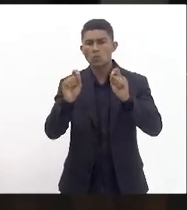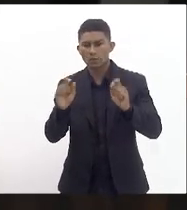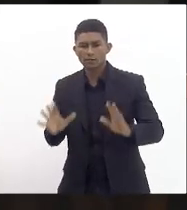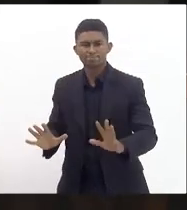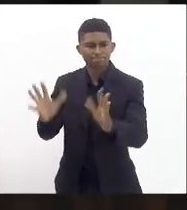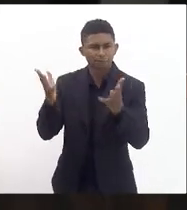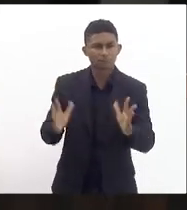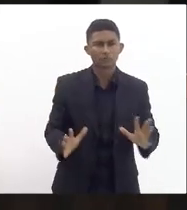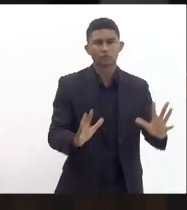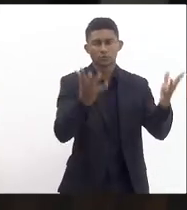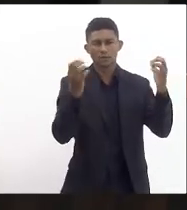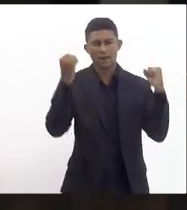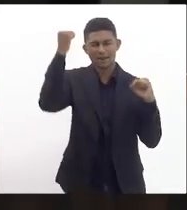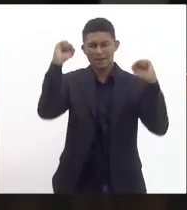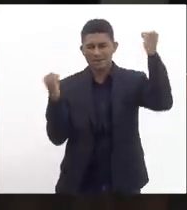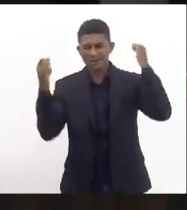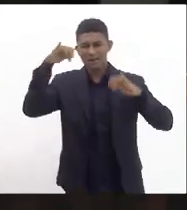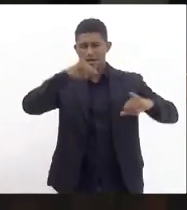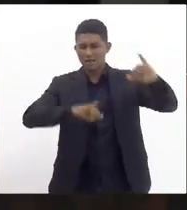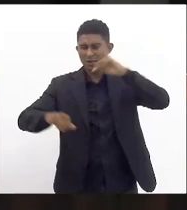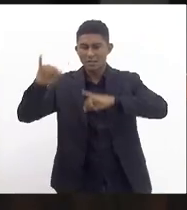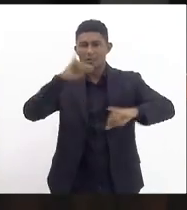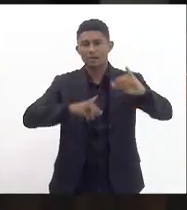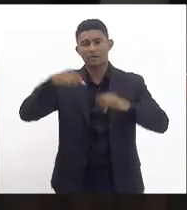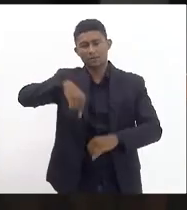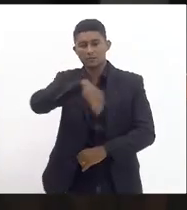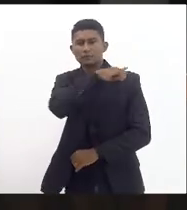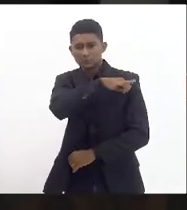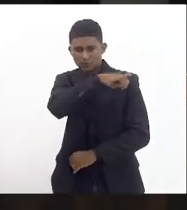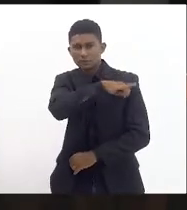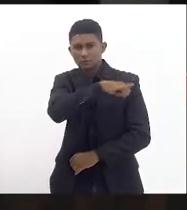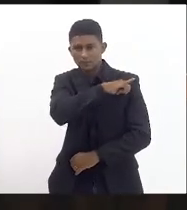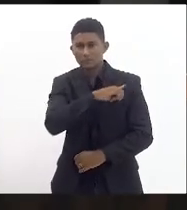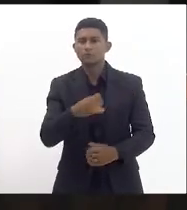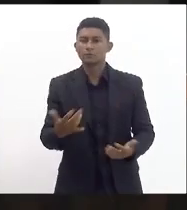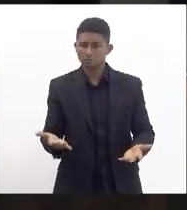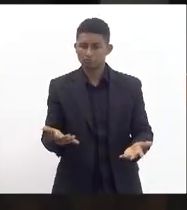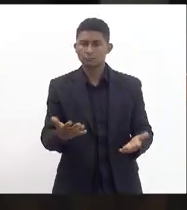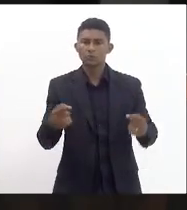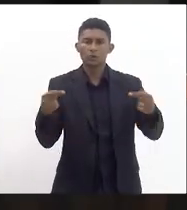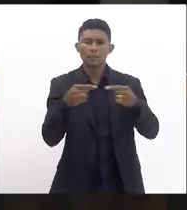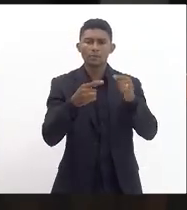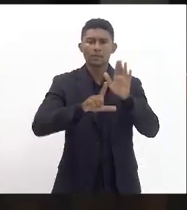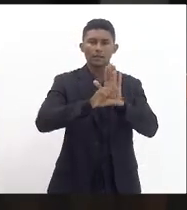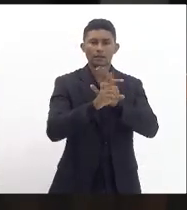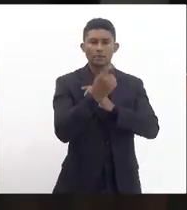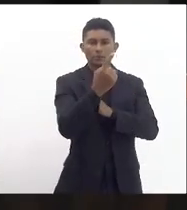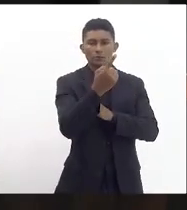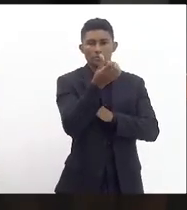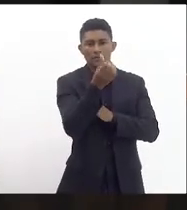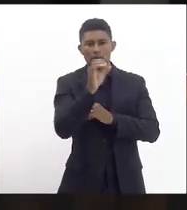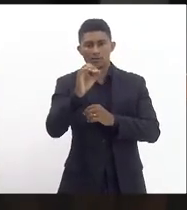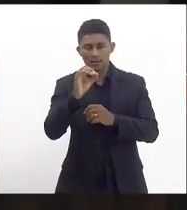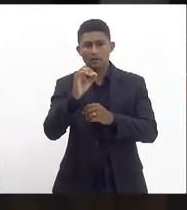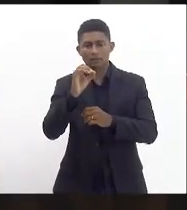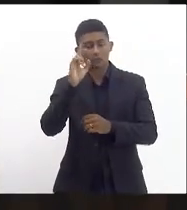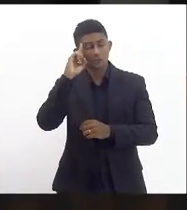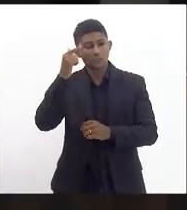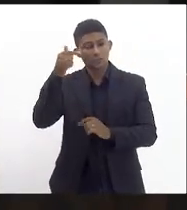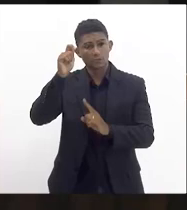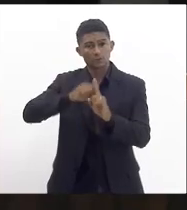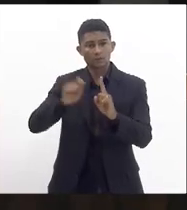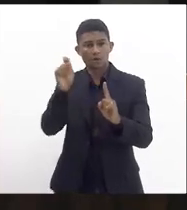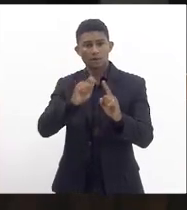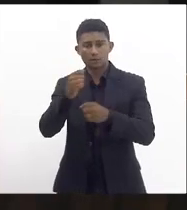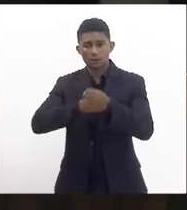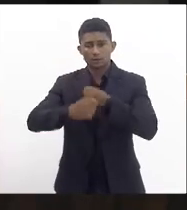Estado do Rio de Janeiro, com base no parágrafo 8º do artigo 3º, da Lei Complementar 160, de 7 de agosto de 2017, na cláusula